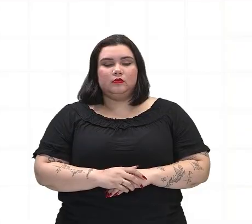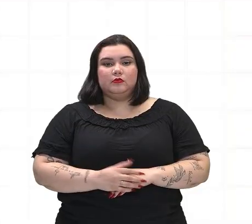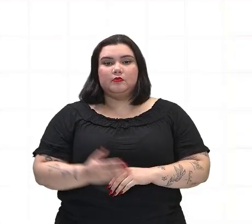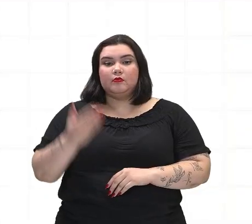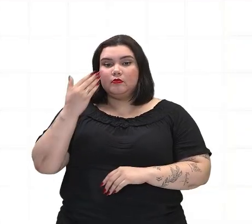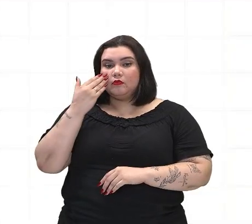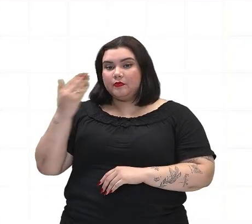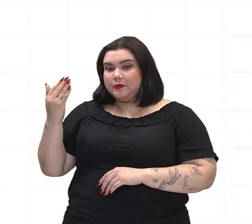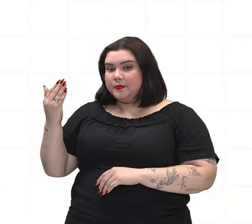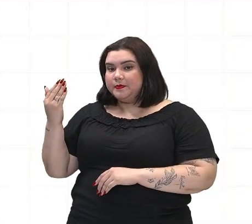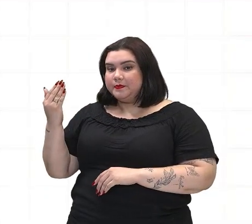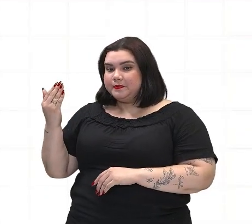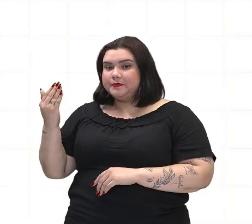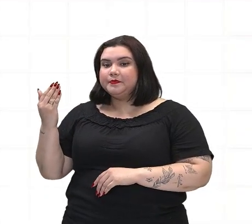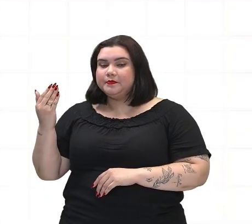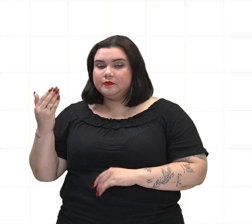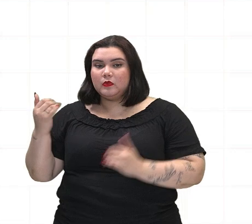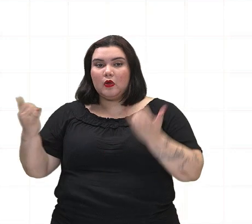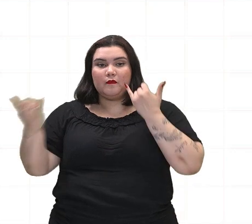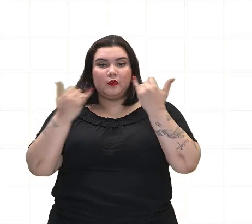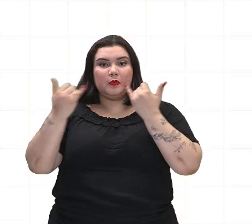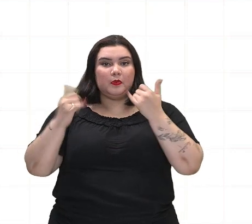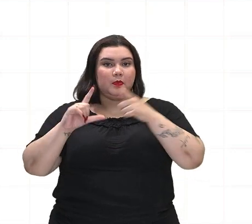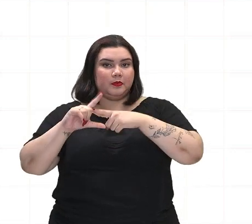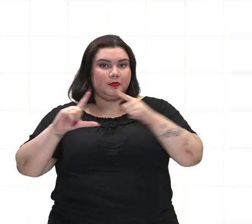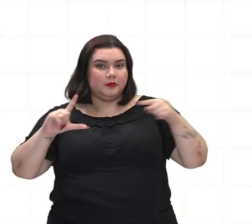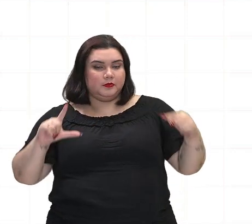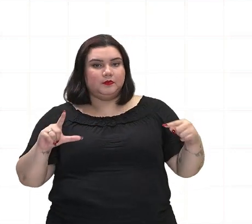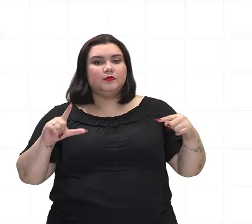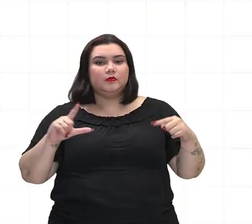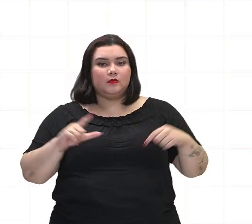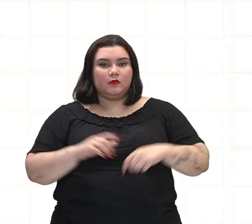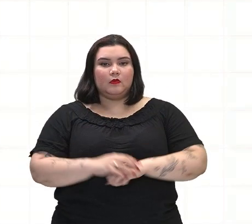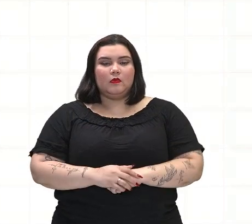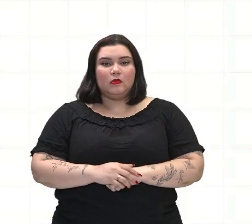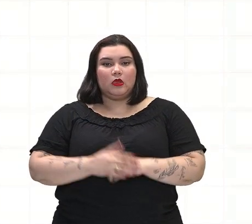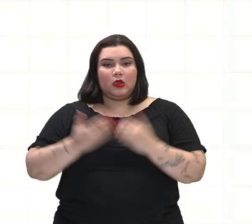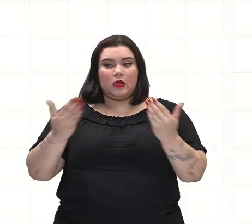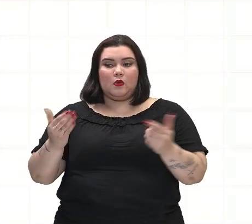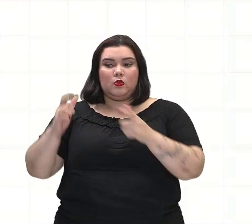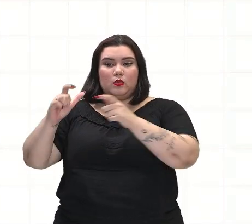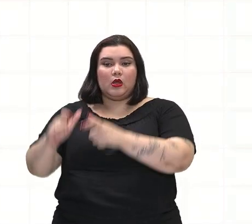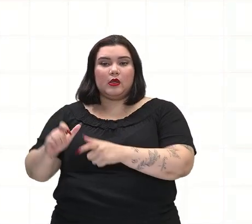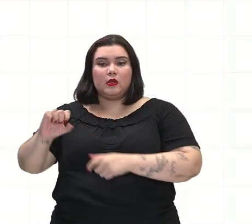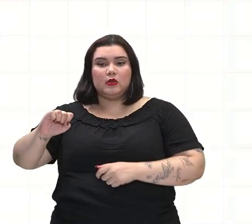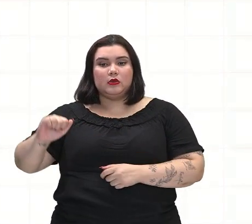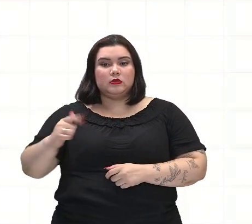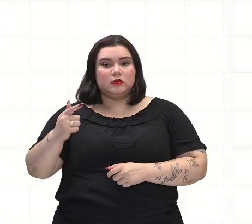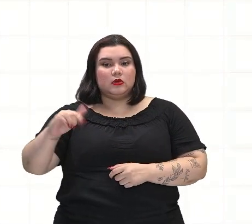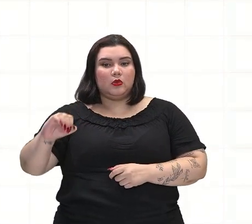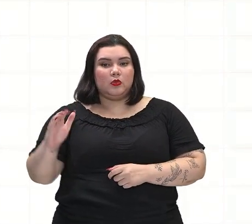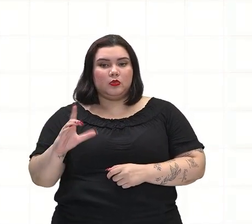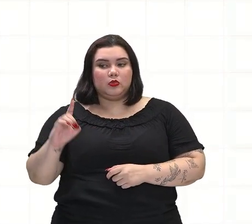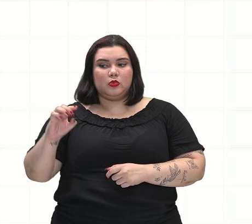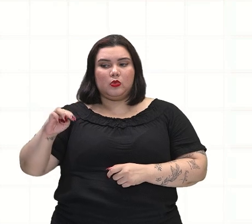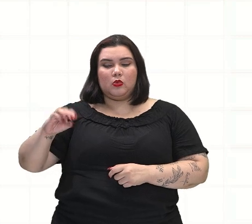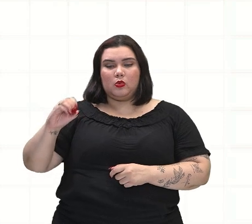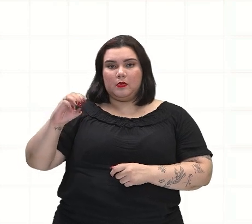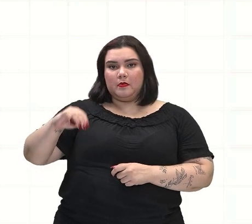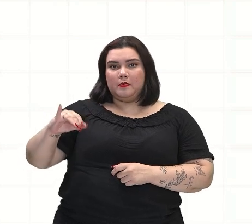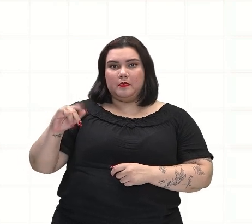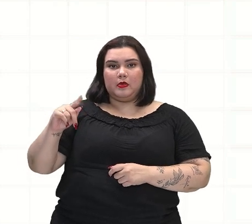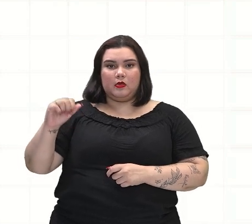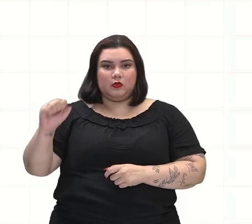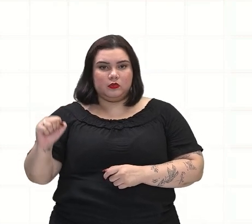infográfico. Olha lá, a desproporção vivida em São Domingos teve um